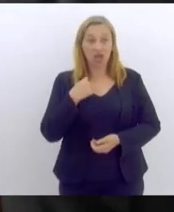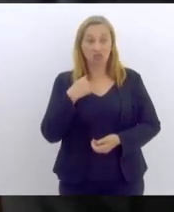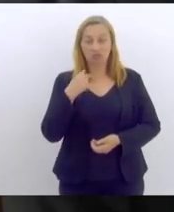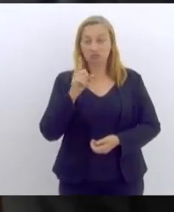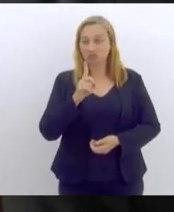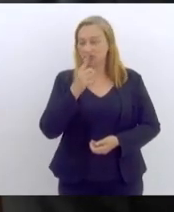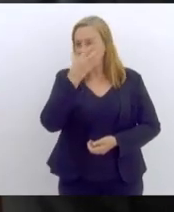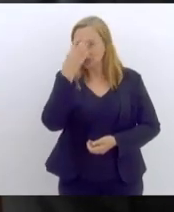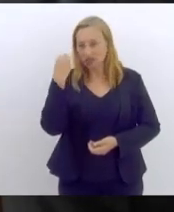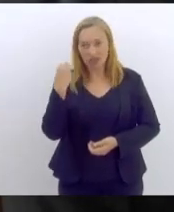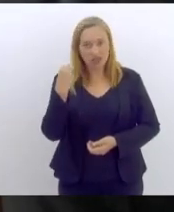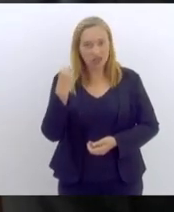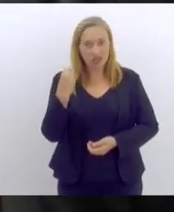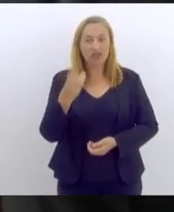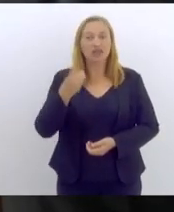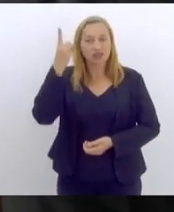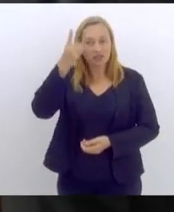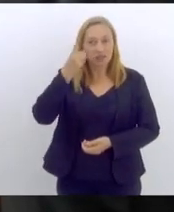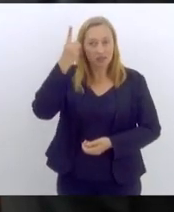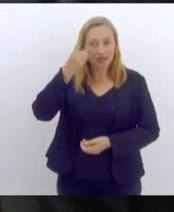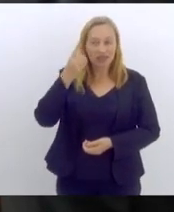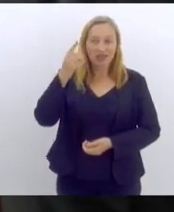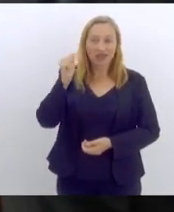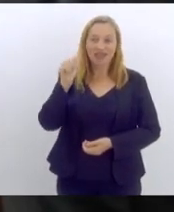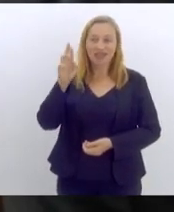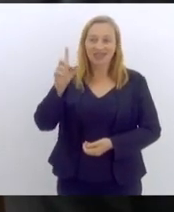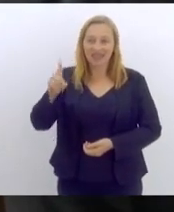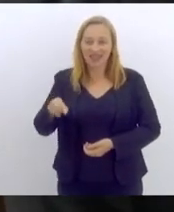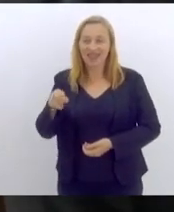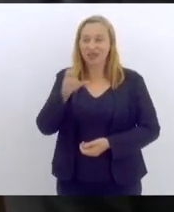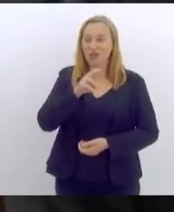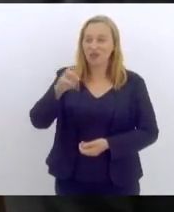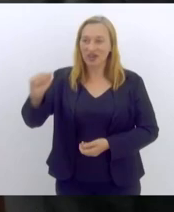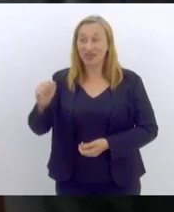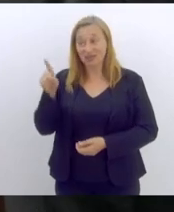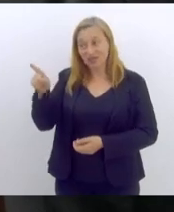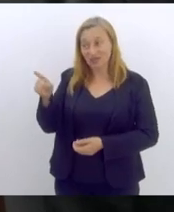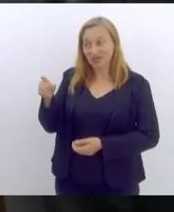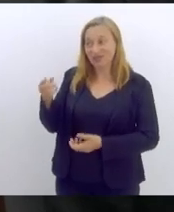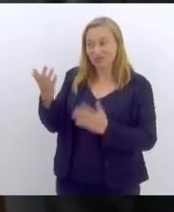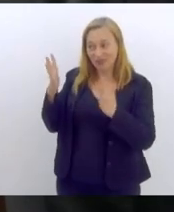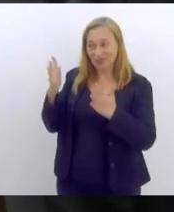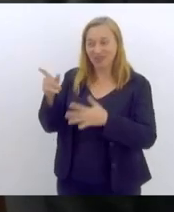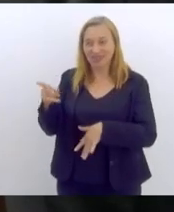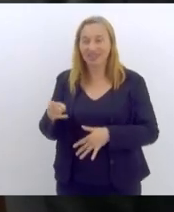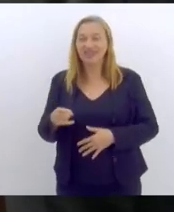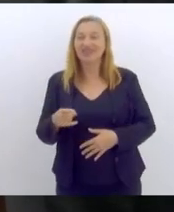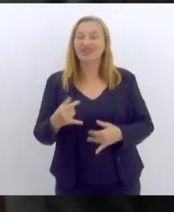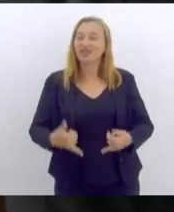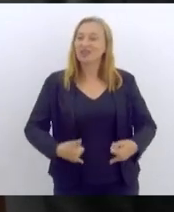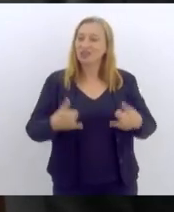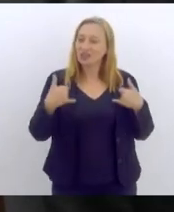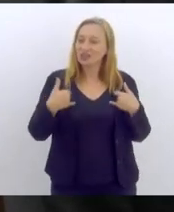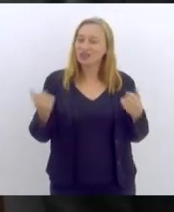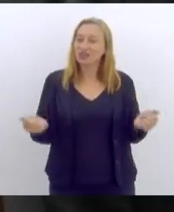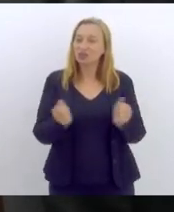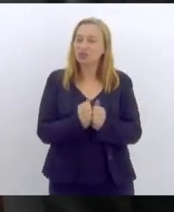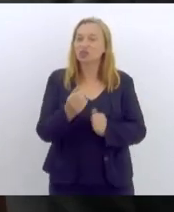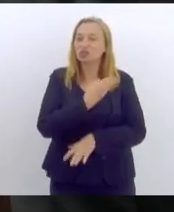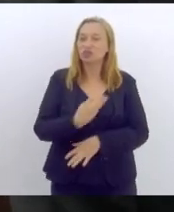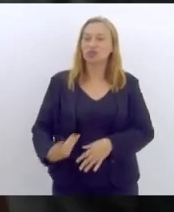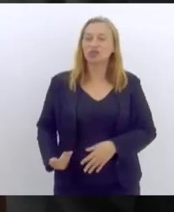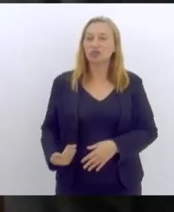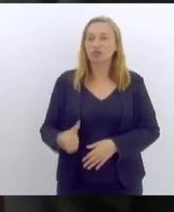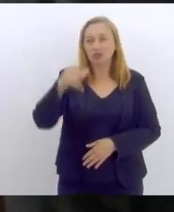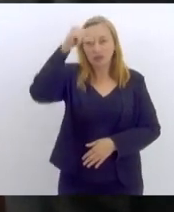Não vou esquecer, deputado André Corrêa, que o senhor puxou a palma, hein? E dizer que vai ser uma honra estar junto com o nosso governador Cláudio